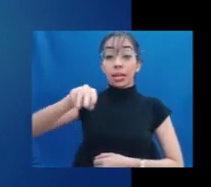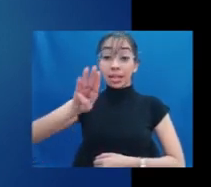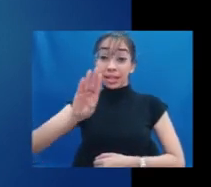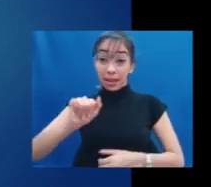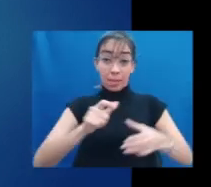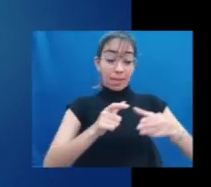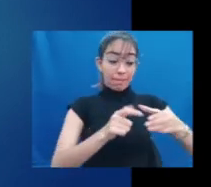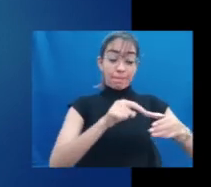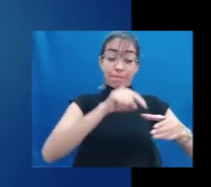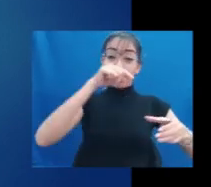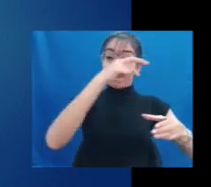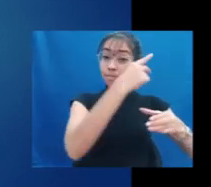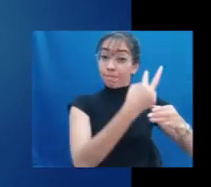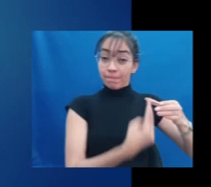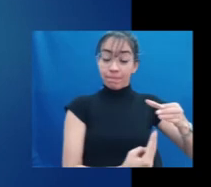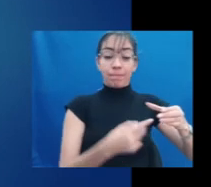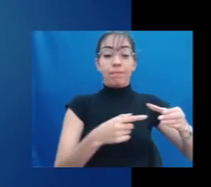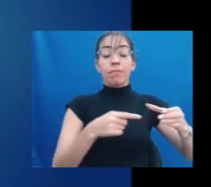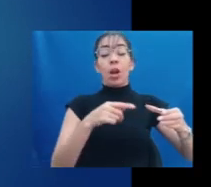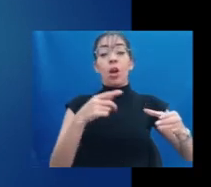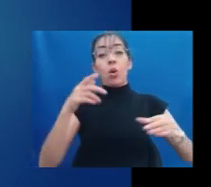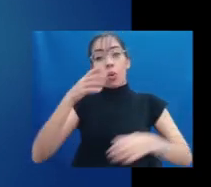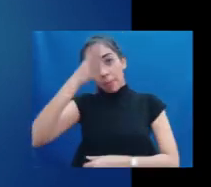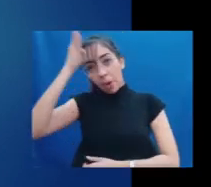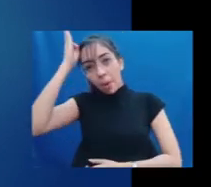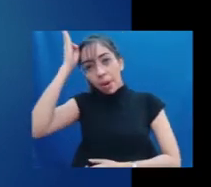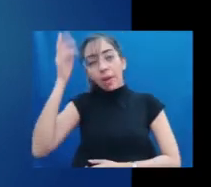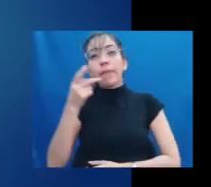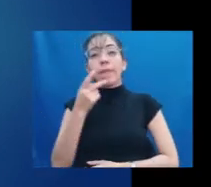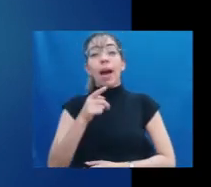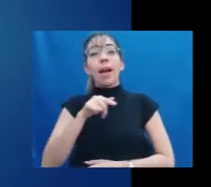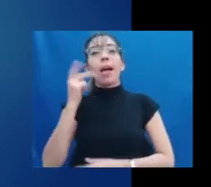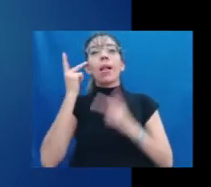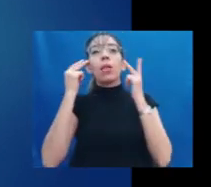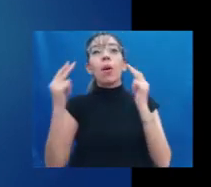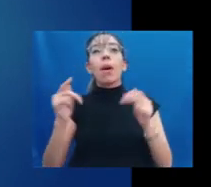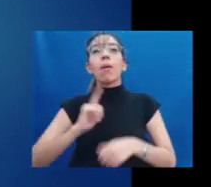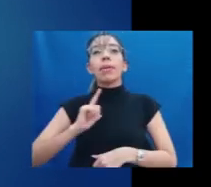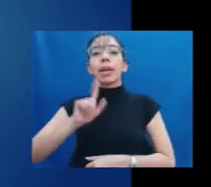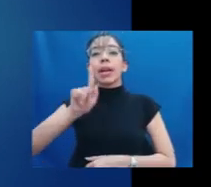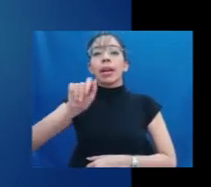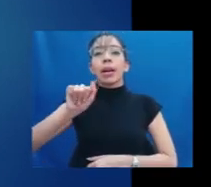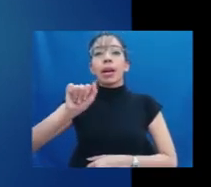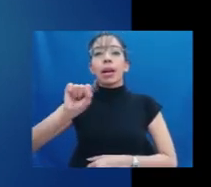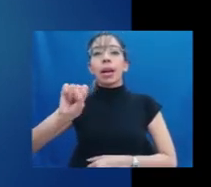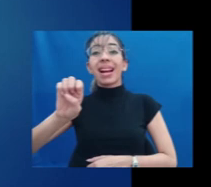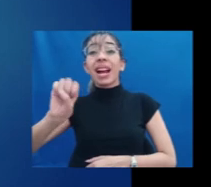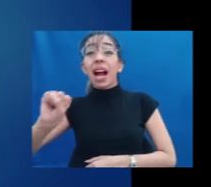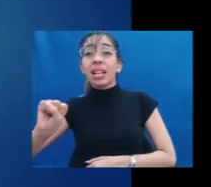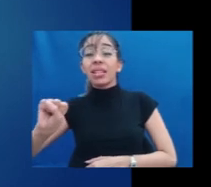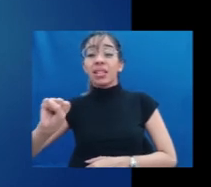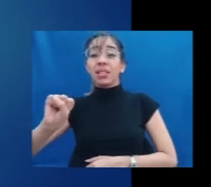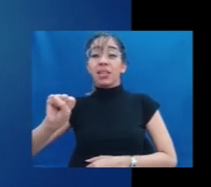Andrade, os irmãos Raimundo Martins da Silva Neto, de 33 anos, e o Guilherme da Silva Martins, de 24